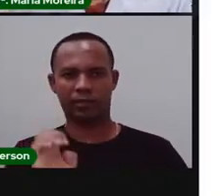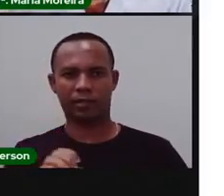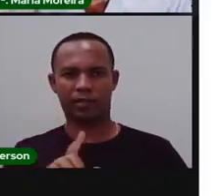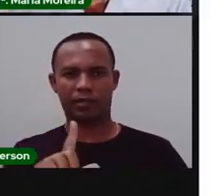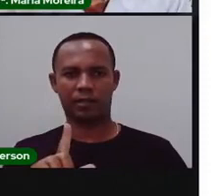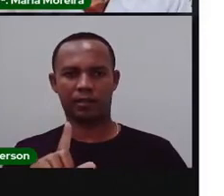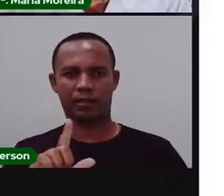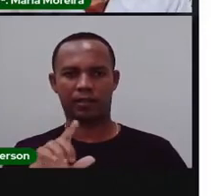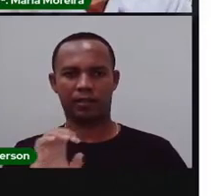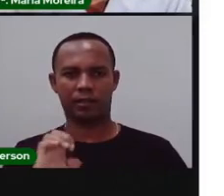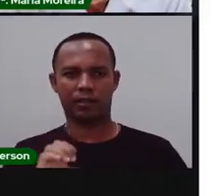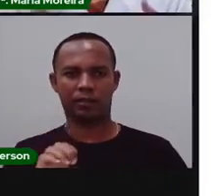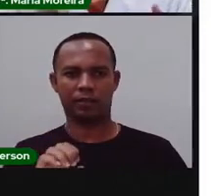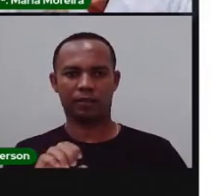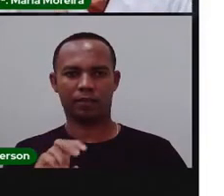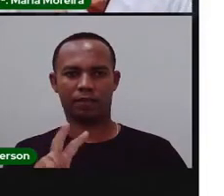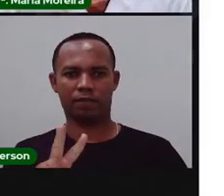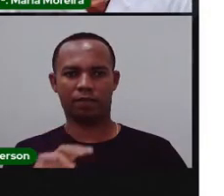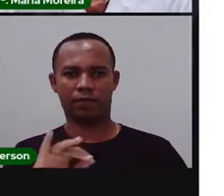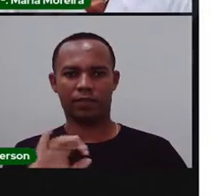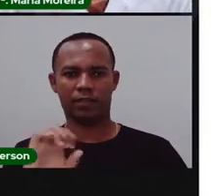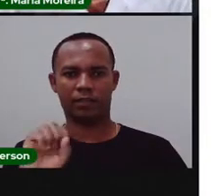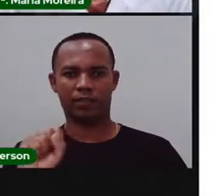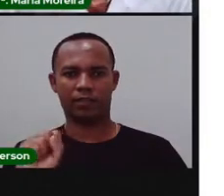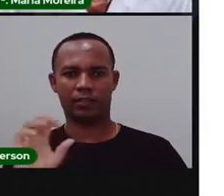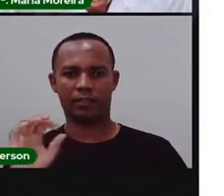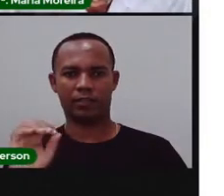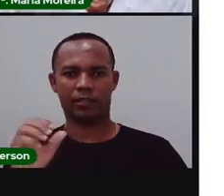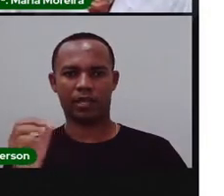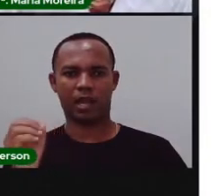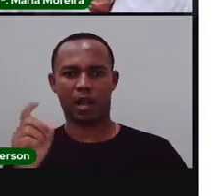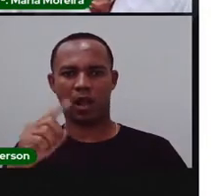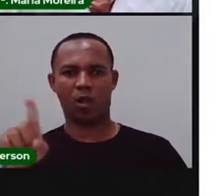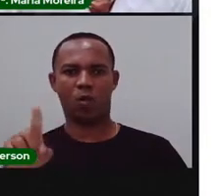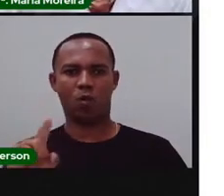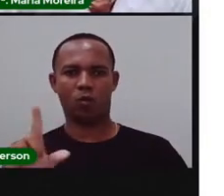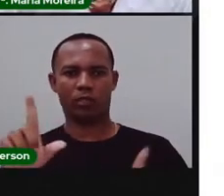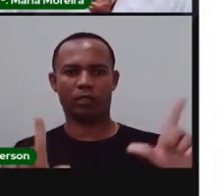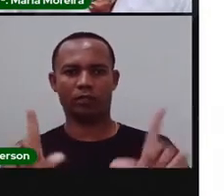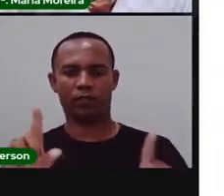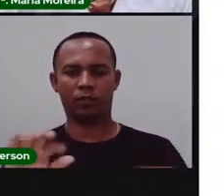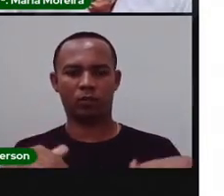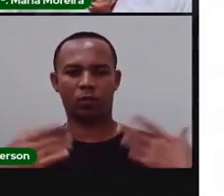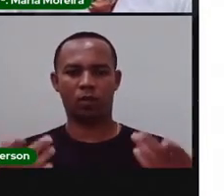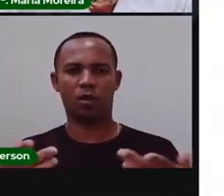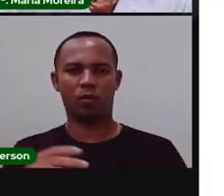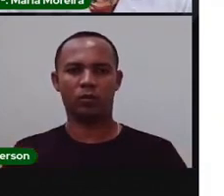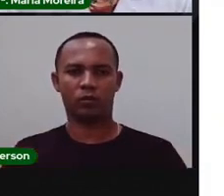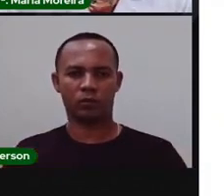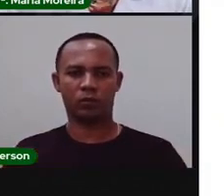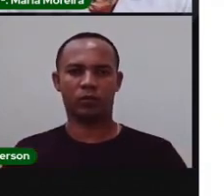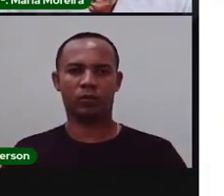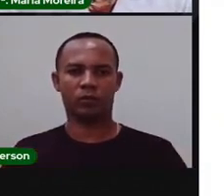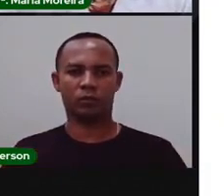Televisão. Televisão. O são do final. Paroxítona. A sílaba